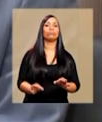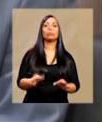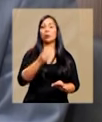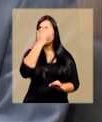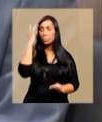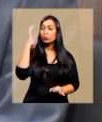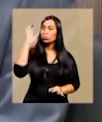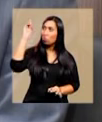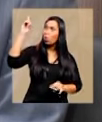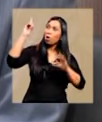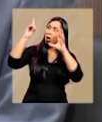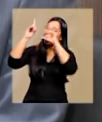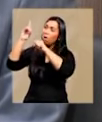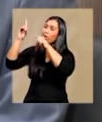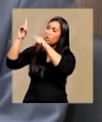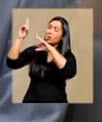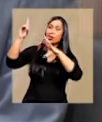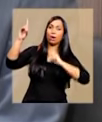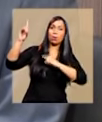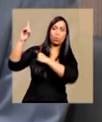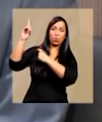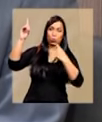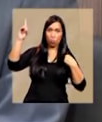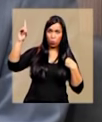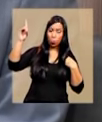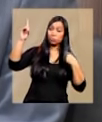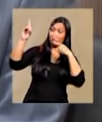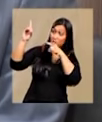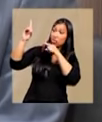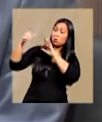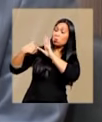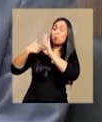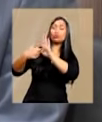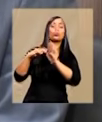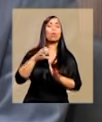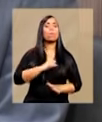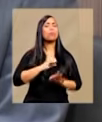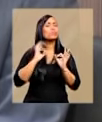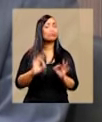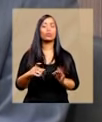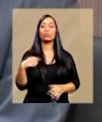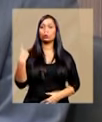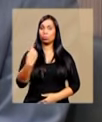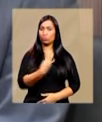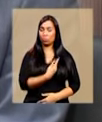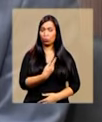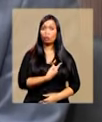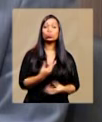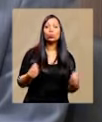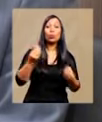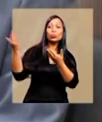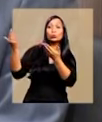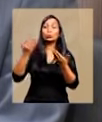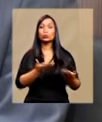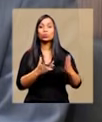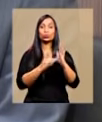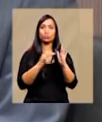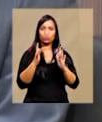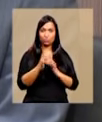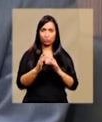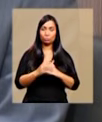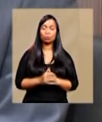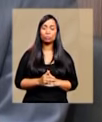uma pessoa e essa pessoa nos ama. E essa pessoa demonstrou um grande amor por nós, enviando o seu